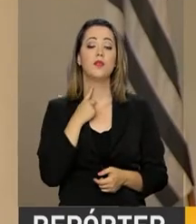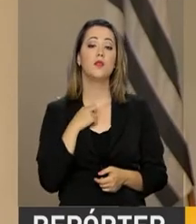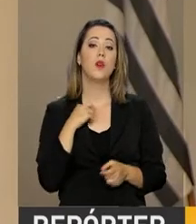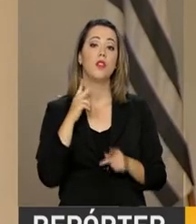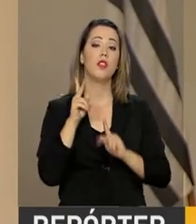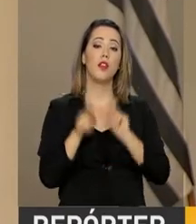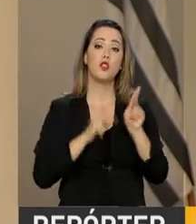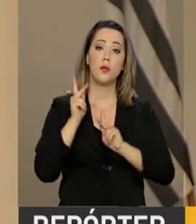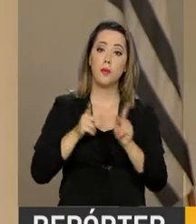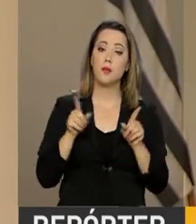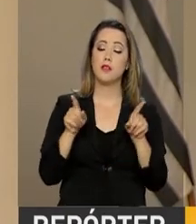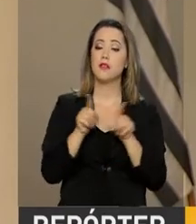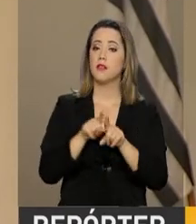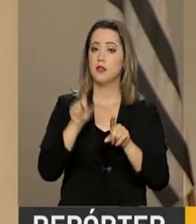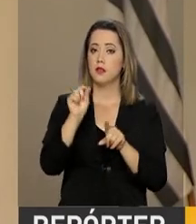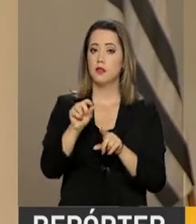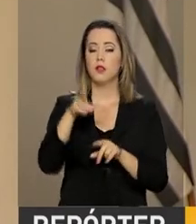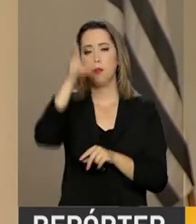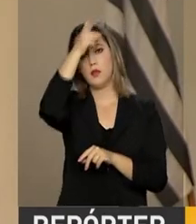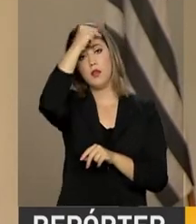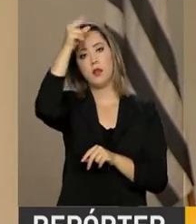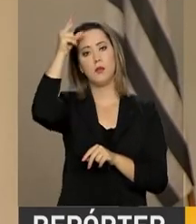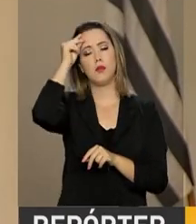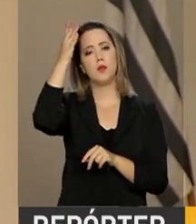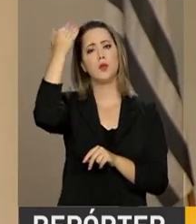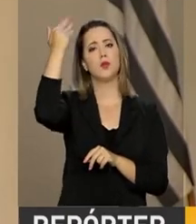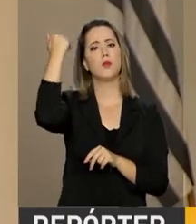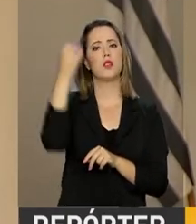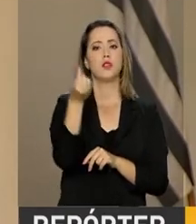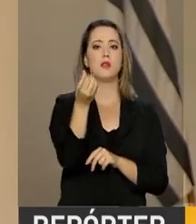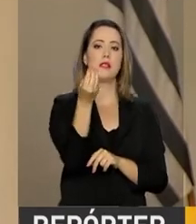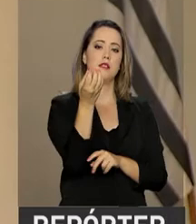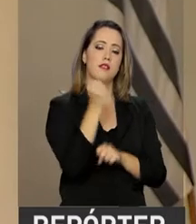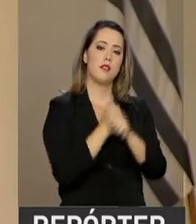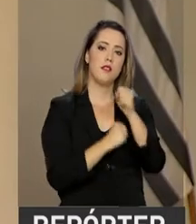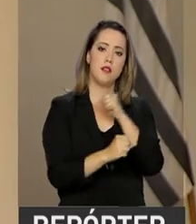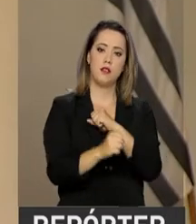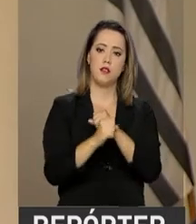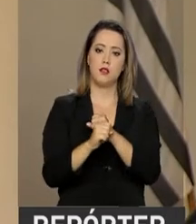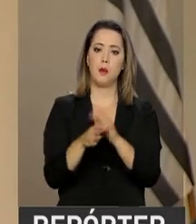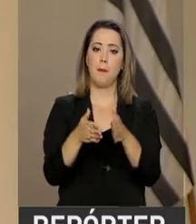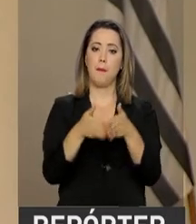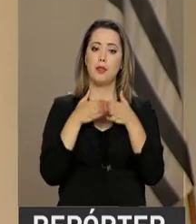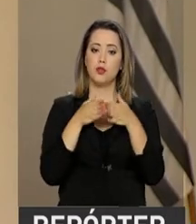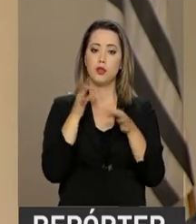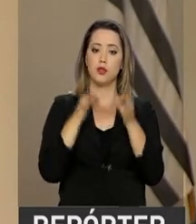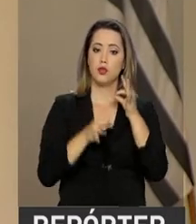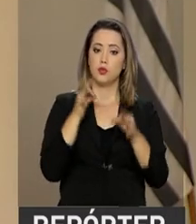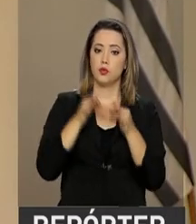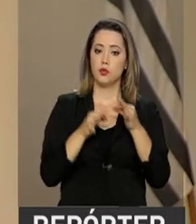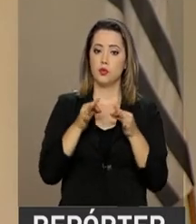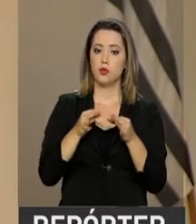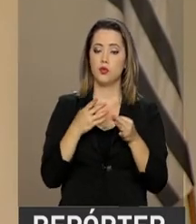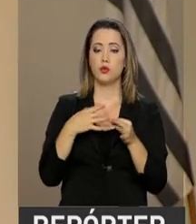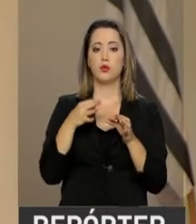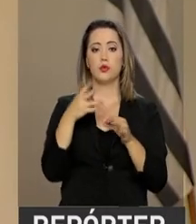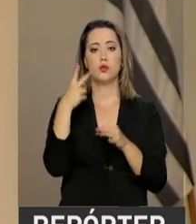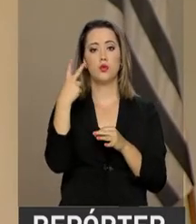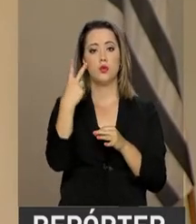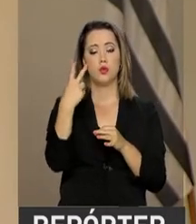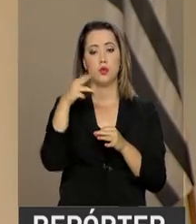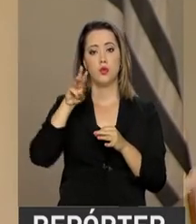da prefeitura também antigo há quase 60 anos o município de são paulo reivindicará na justiça parte dos 2 milhões